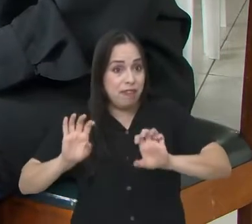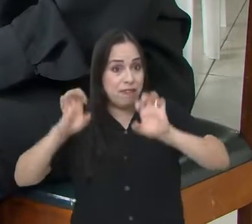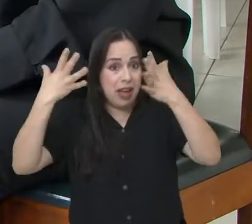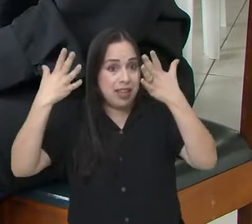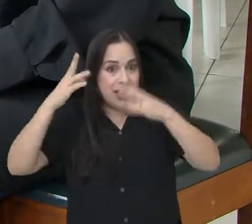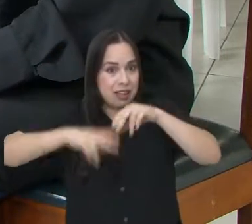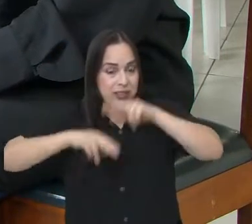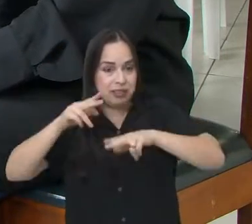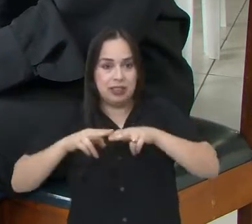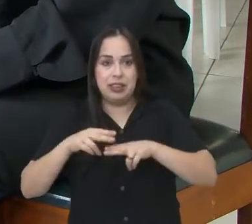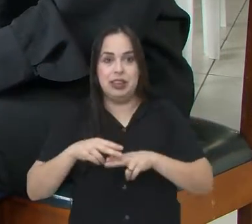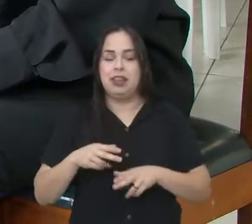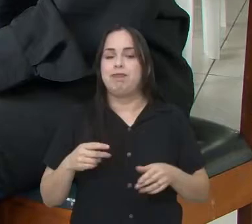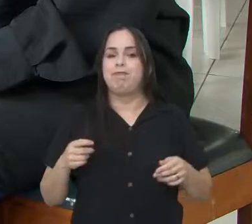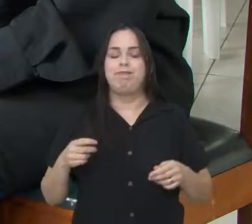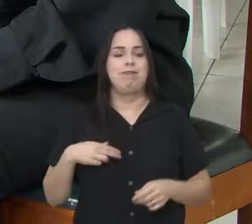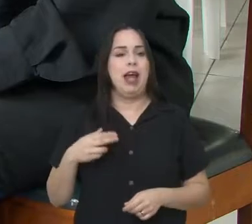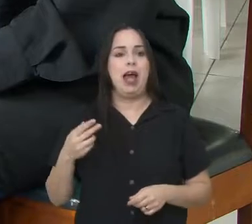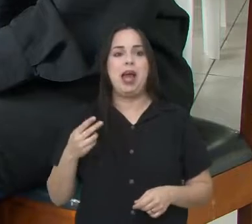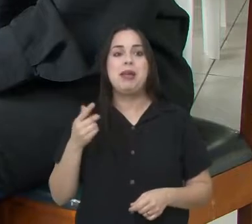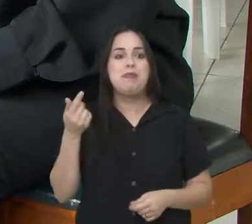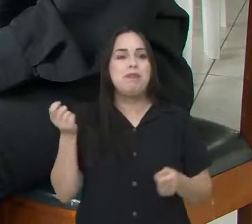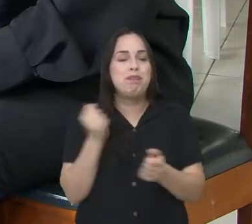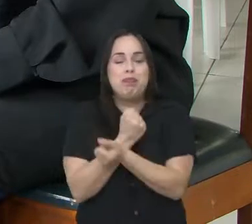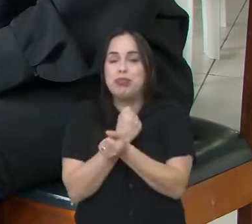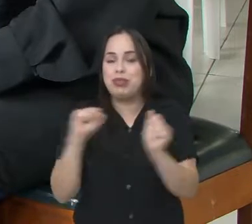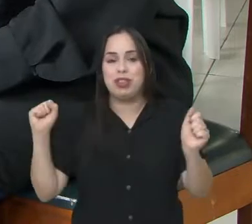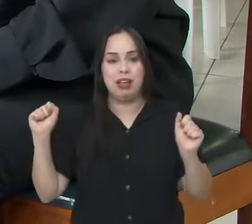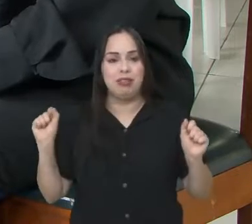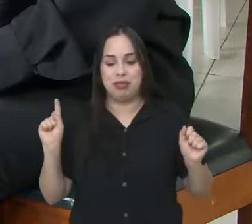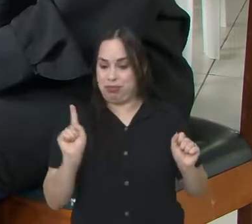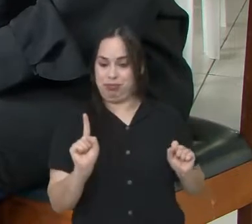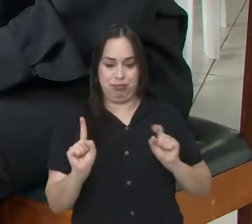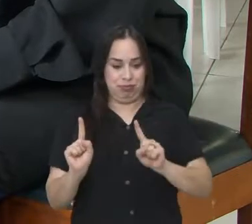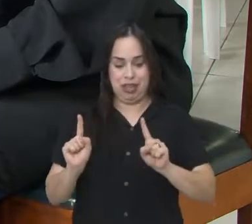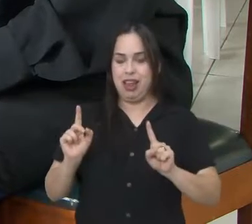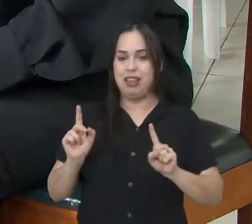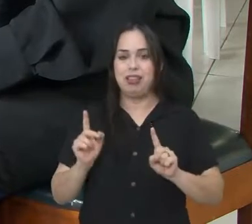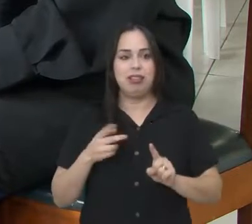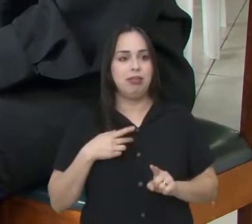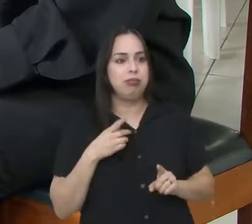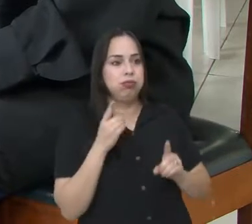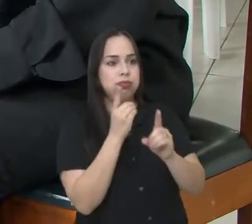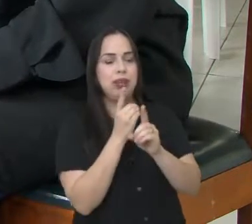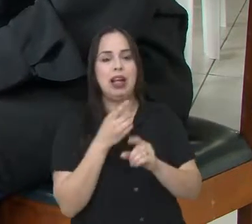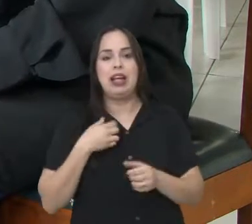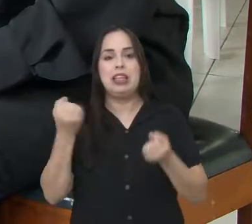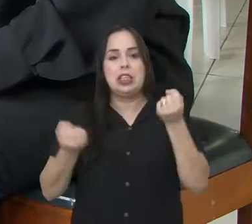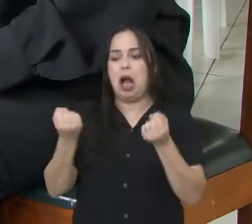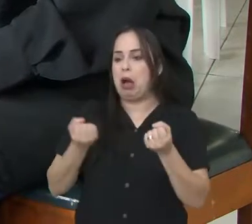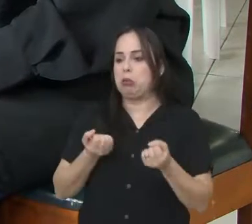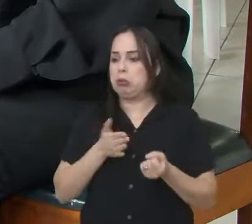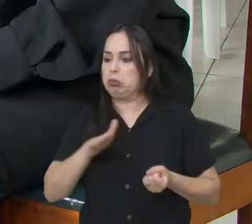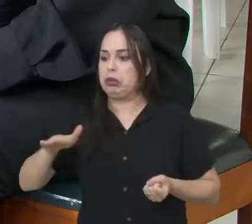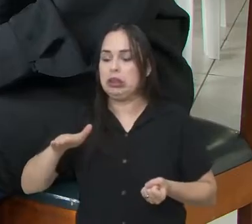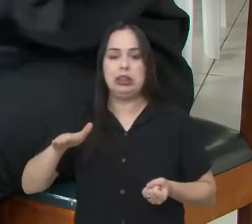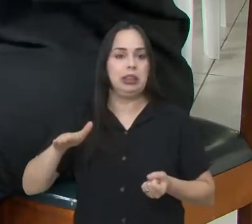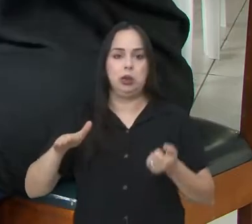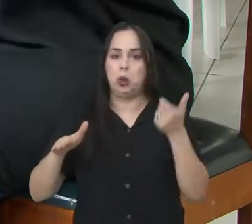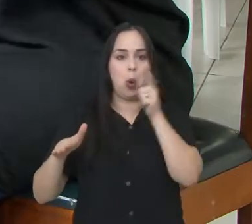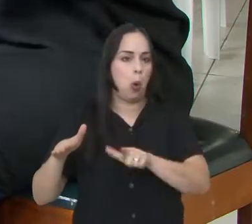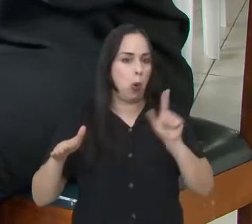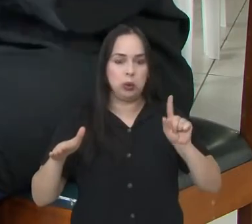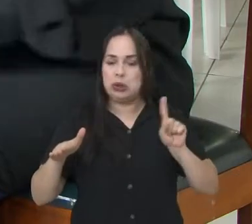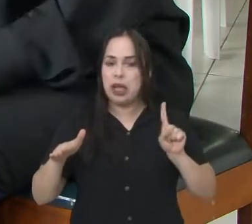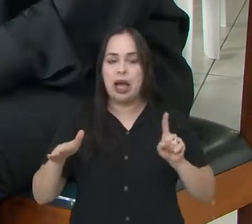ficam intransitáveis. Para qualquer lado que você for, você não consegue estacionar, os estacionamentos